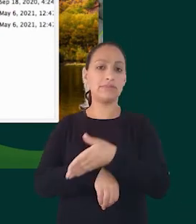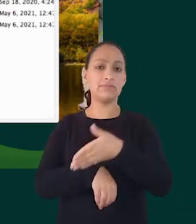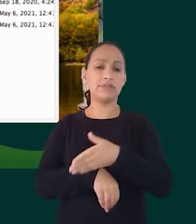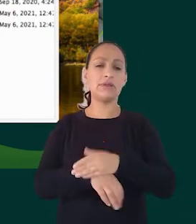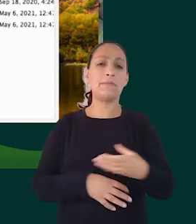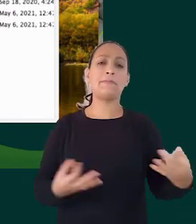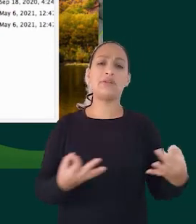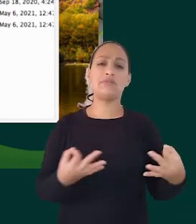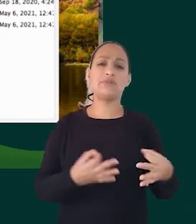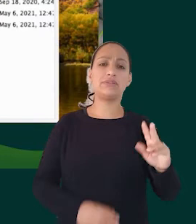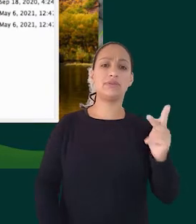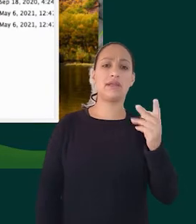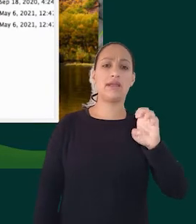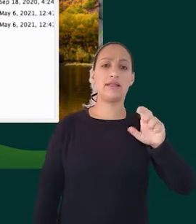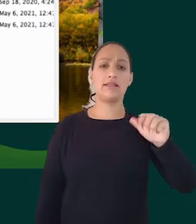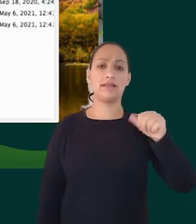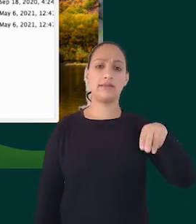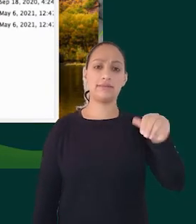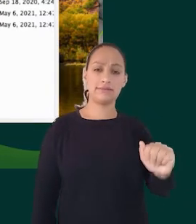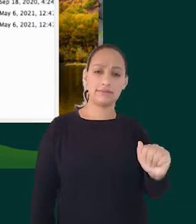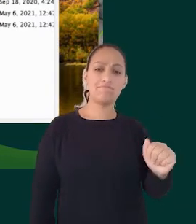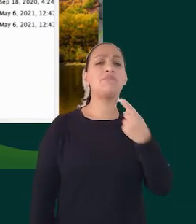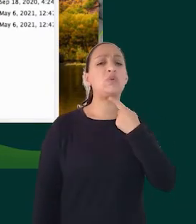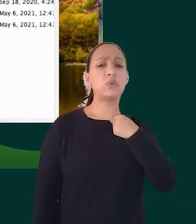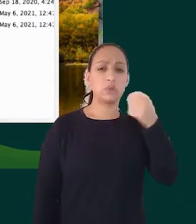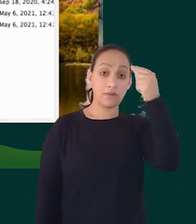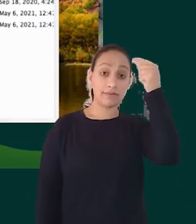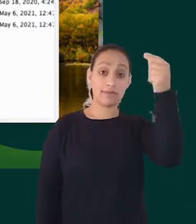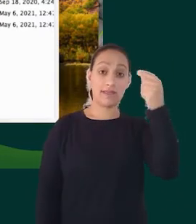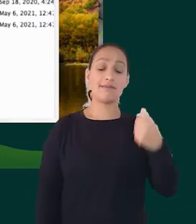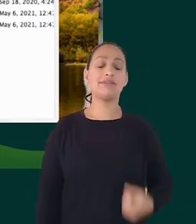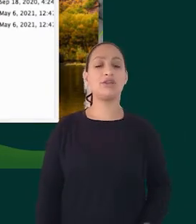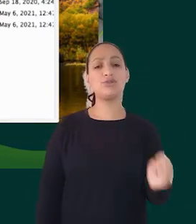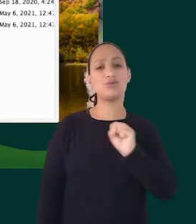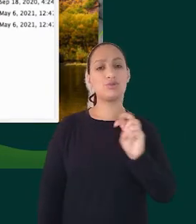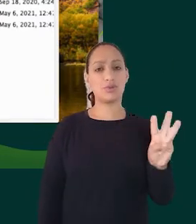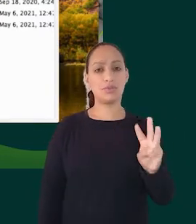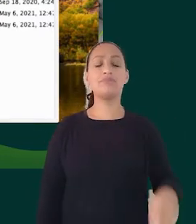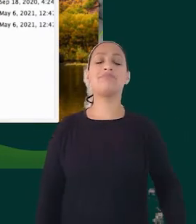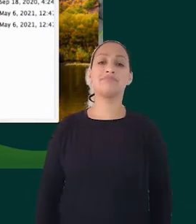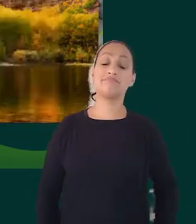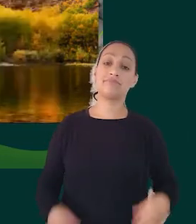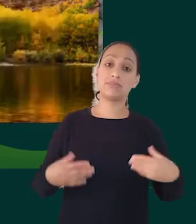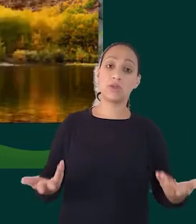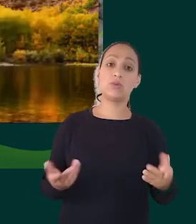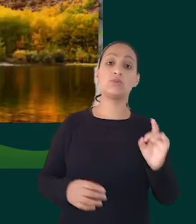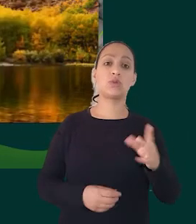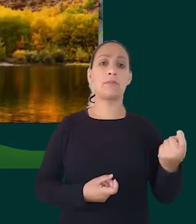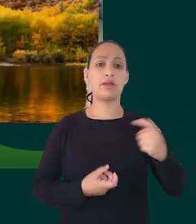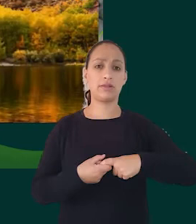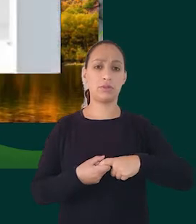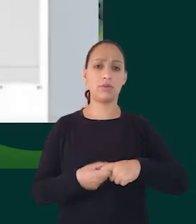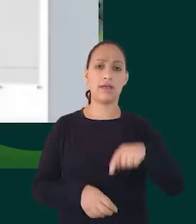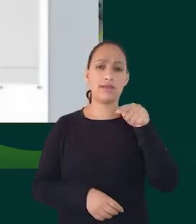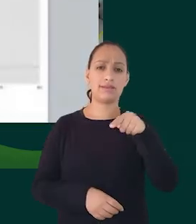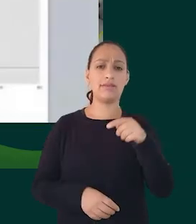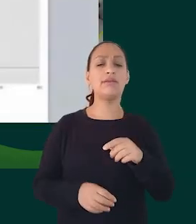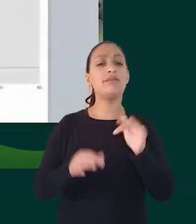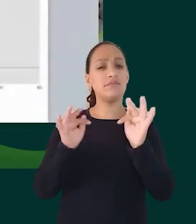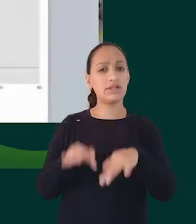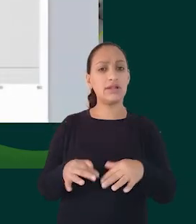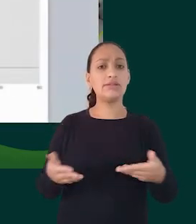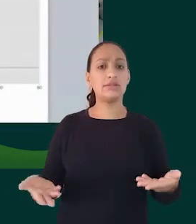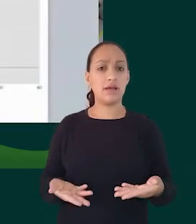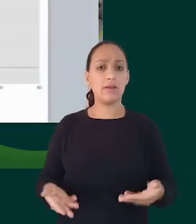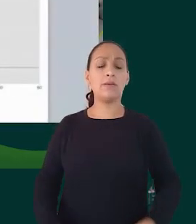Perfeito. A Helena gostou da ideia, que show de bola. Então, só para retornar aqui e para finalizar,